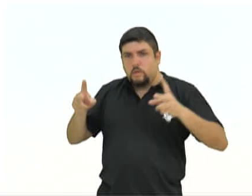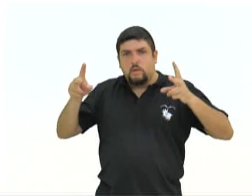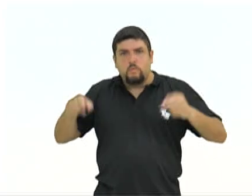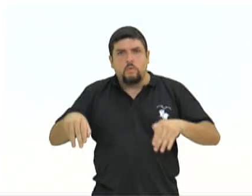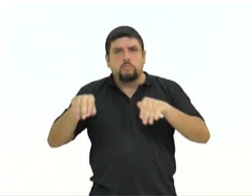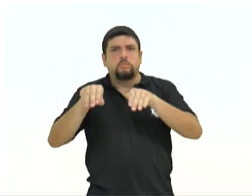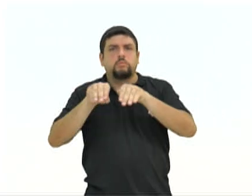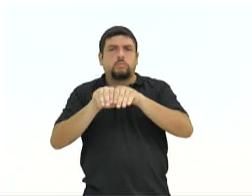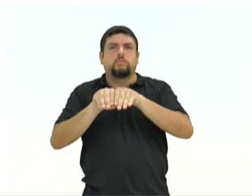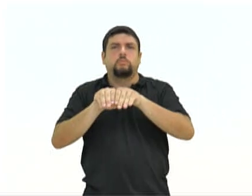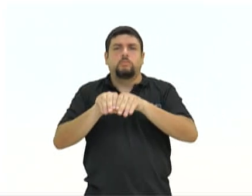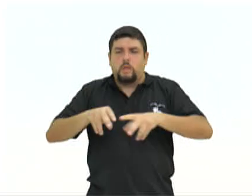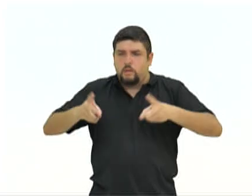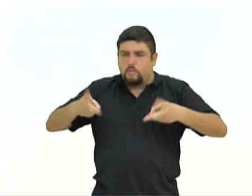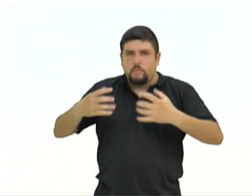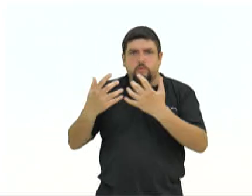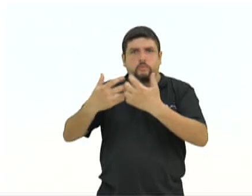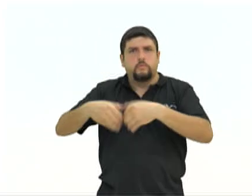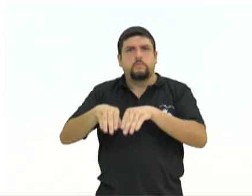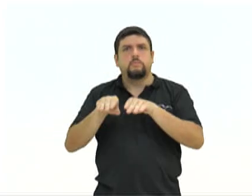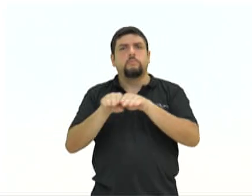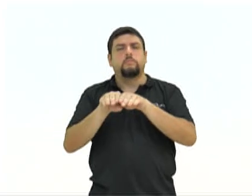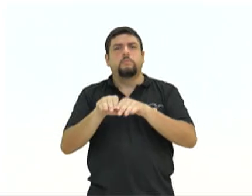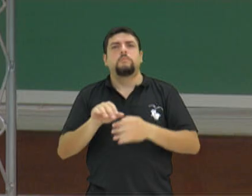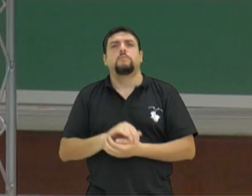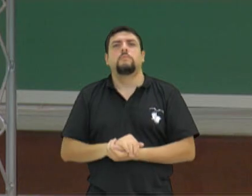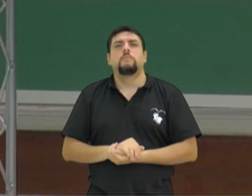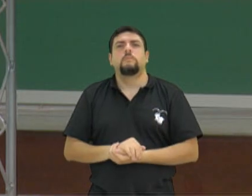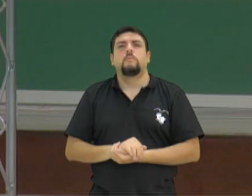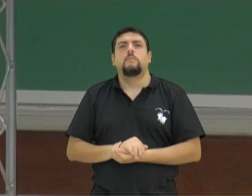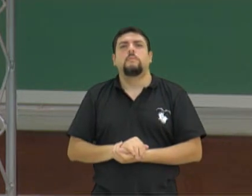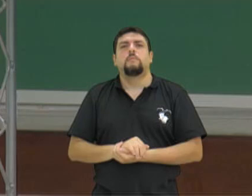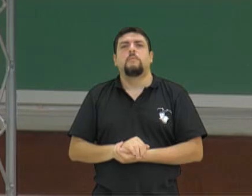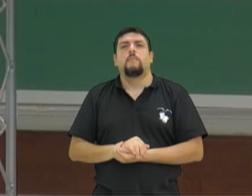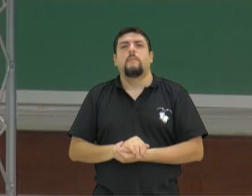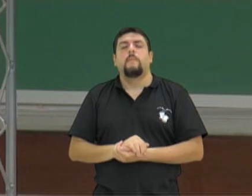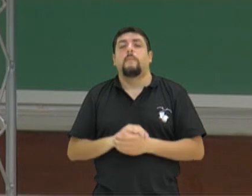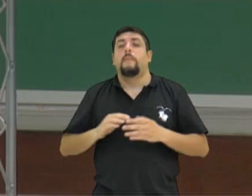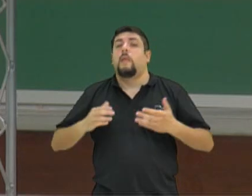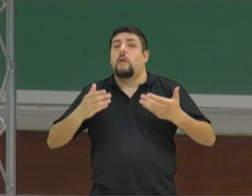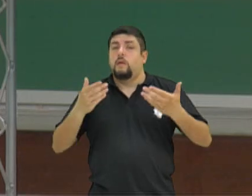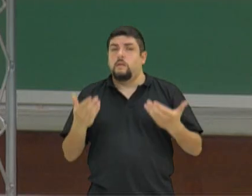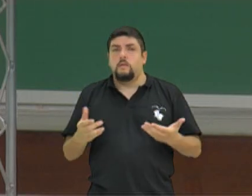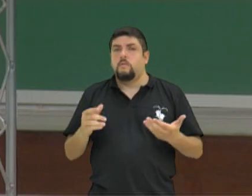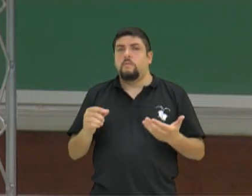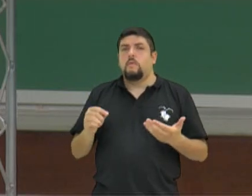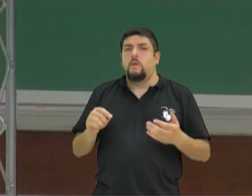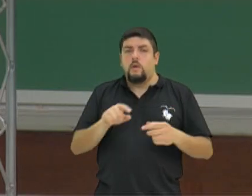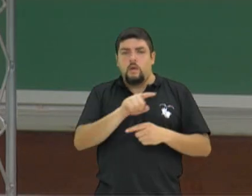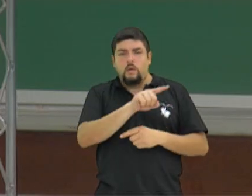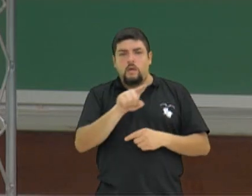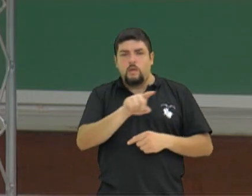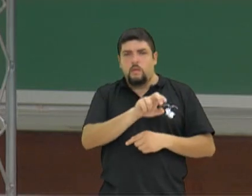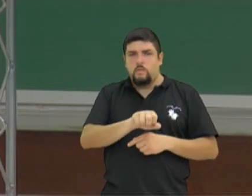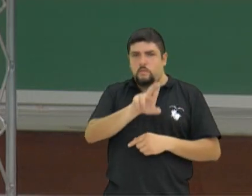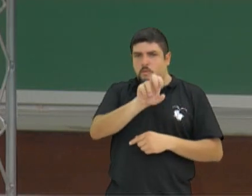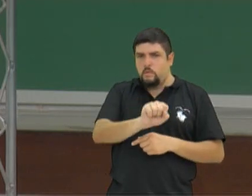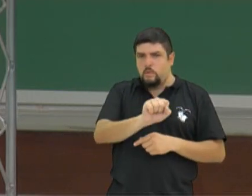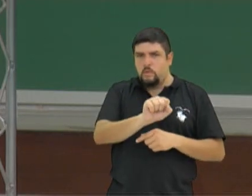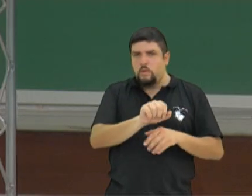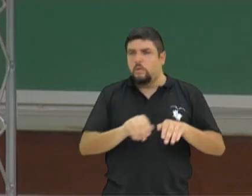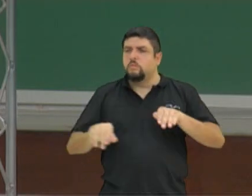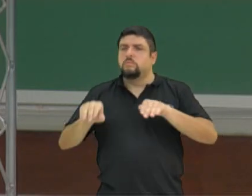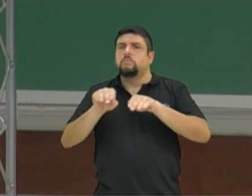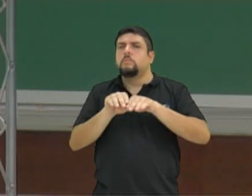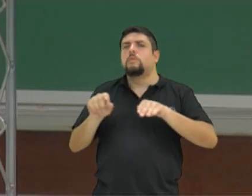a mesma funcionalidade, certo? Então, a gente tem ali que o equivalente a Zeus, né, ou seja,